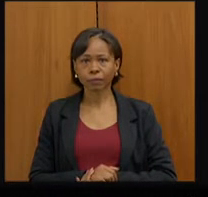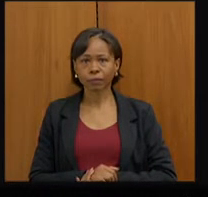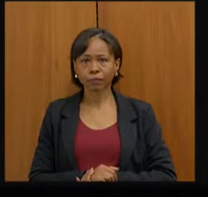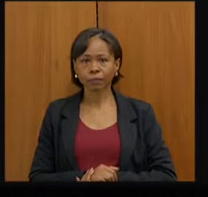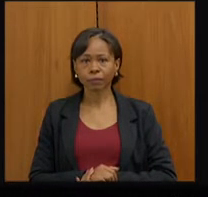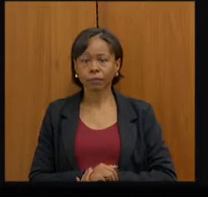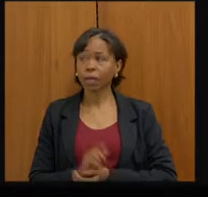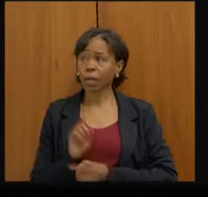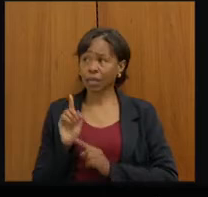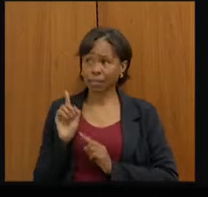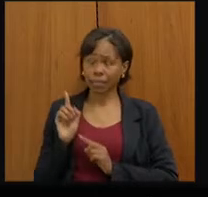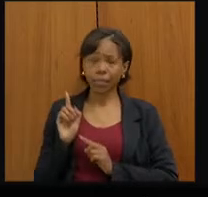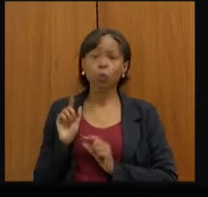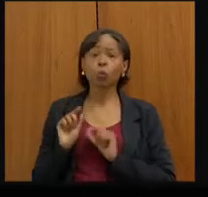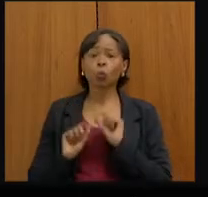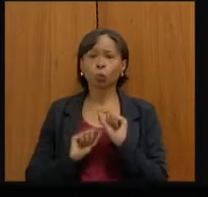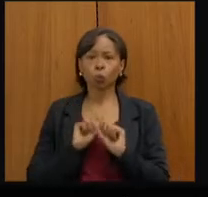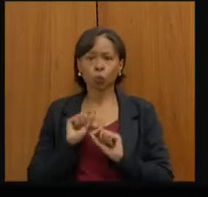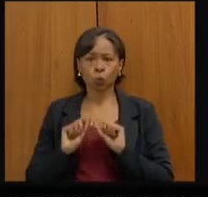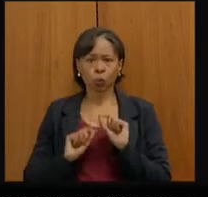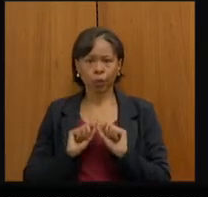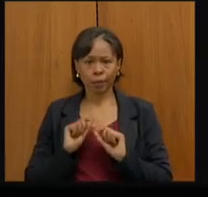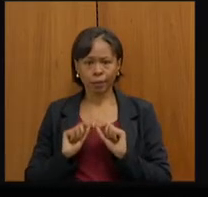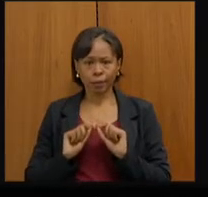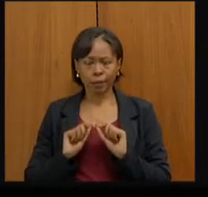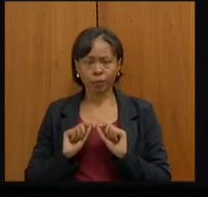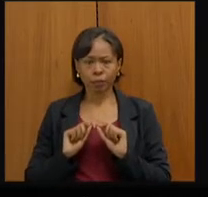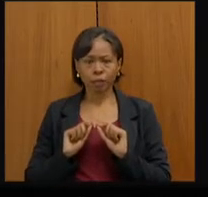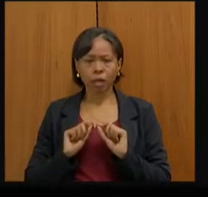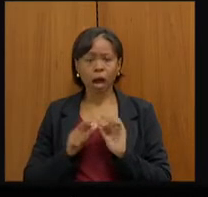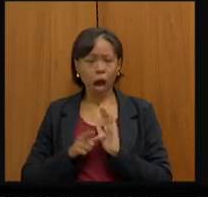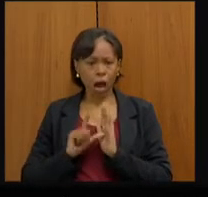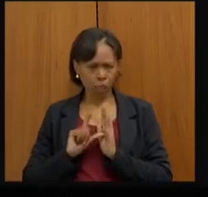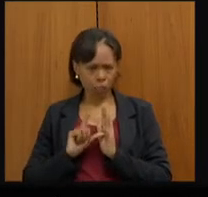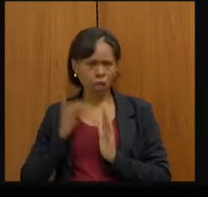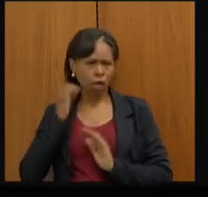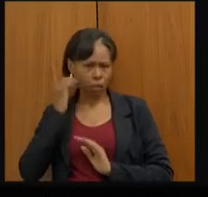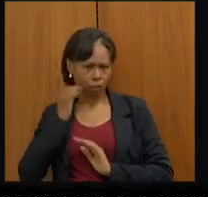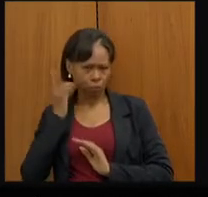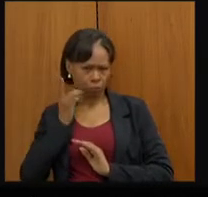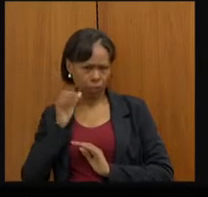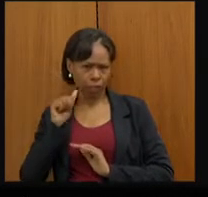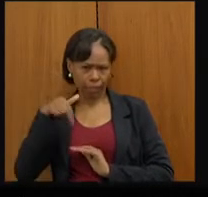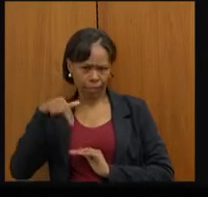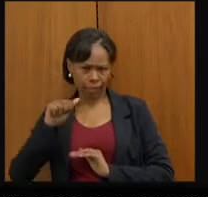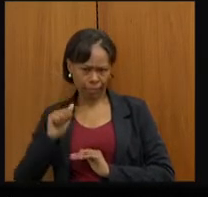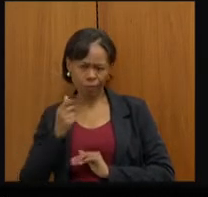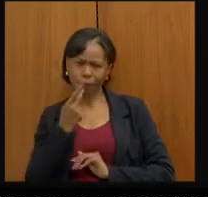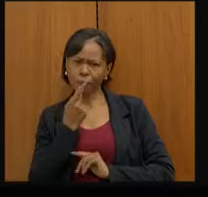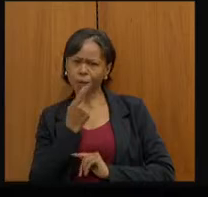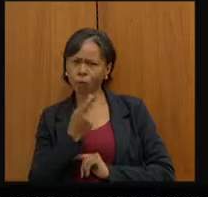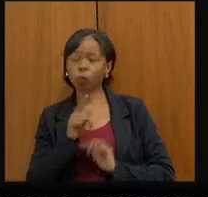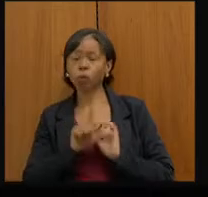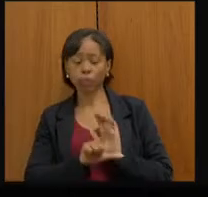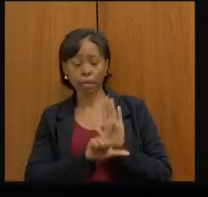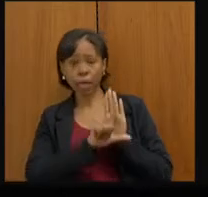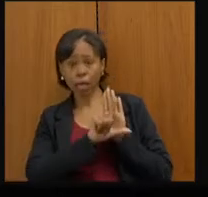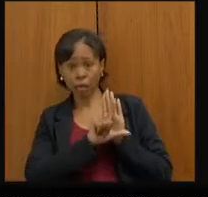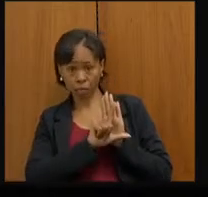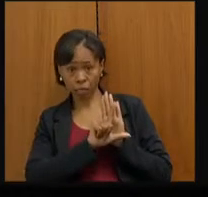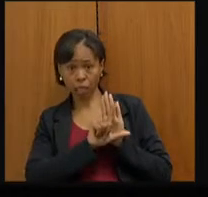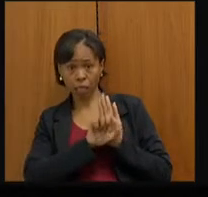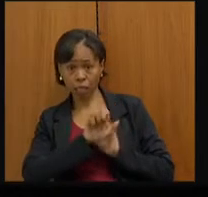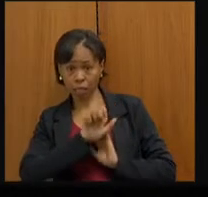Oi aqui é deputada Ana Paula e agora no início né comentou a respeito da Lei e